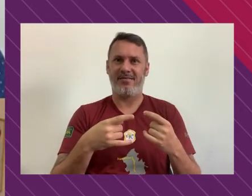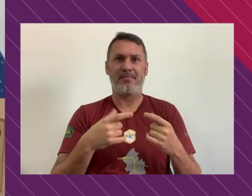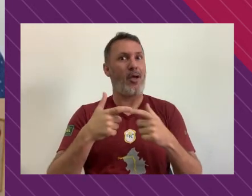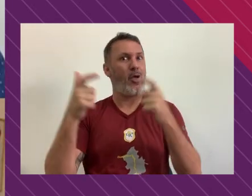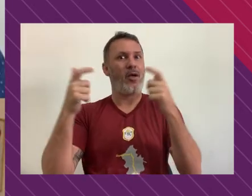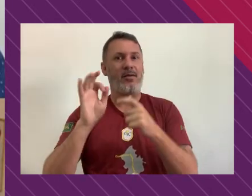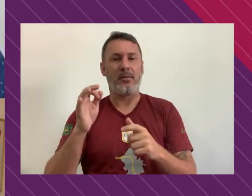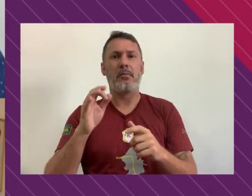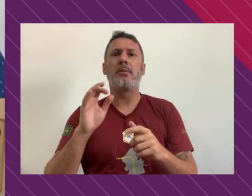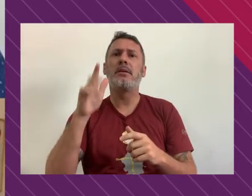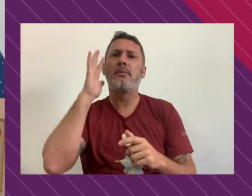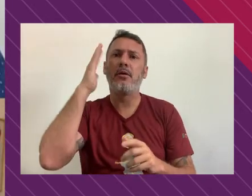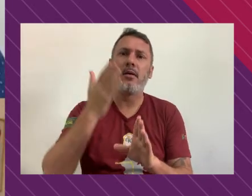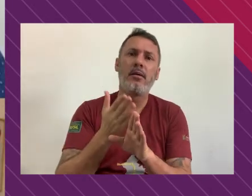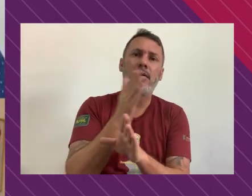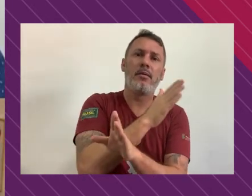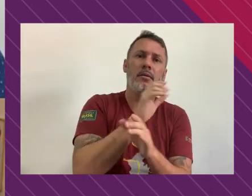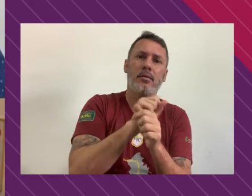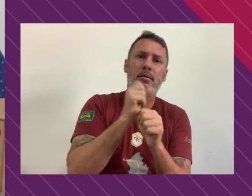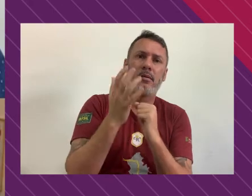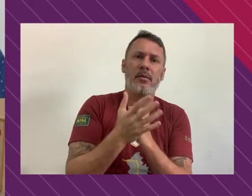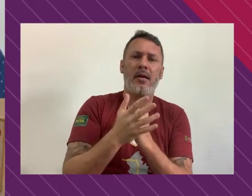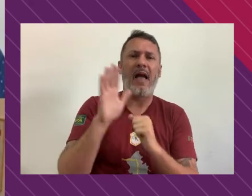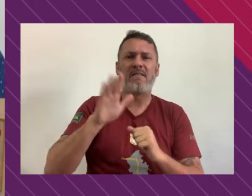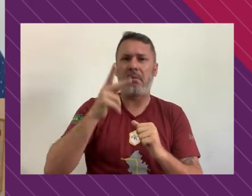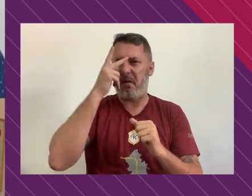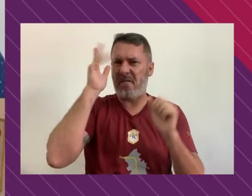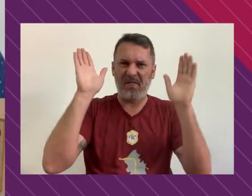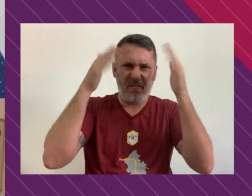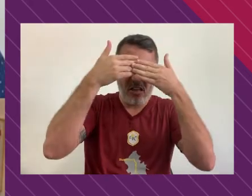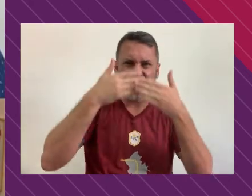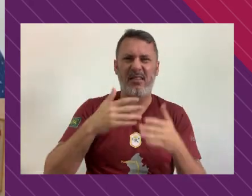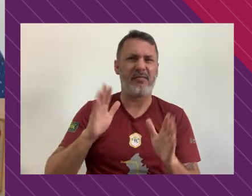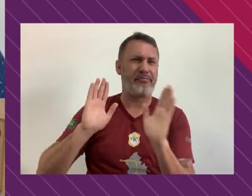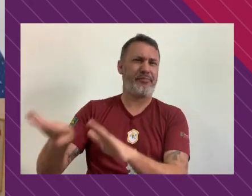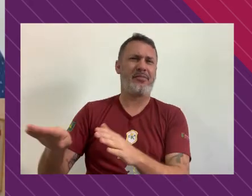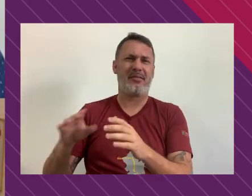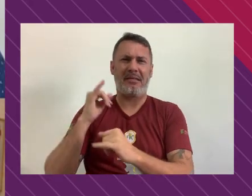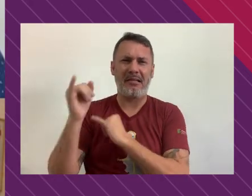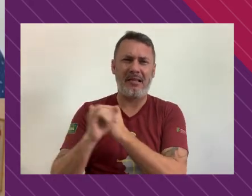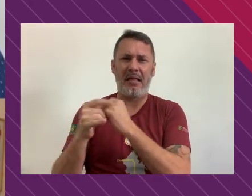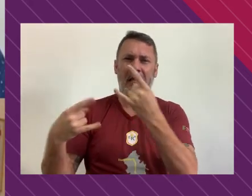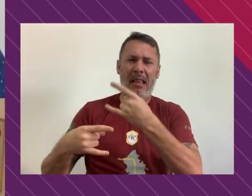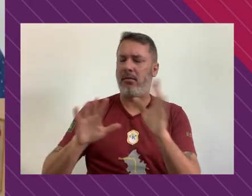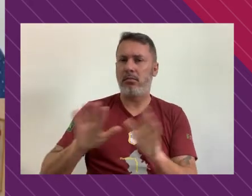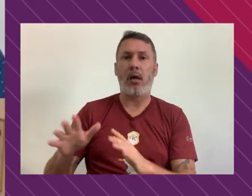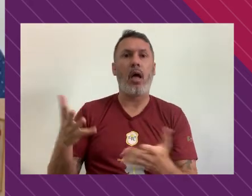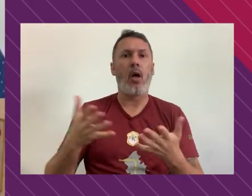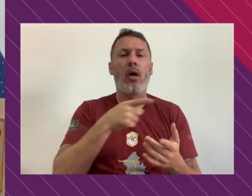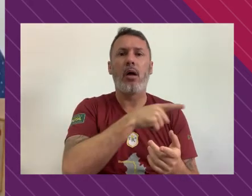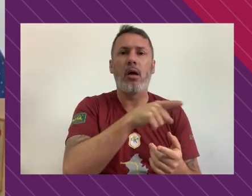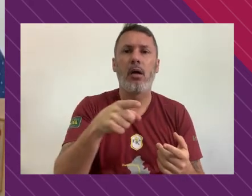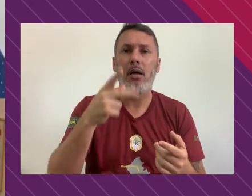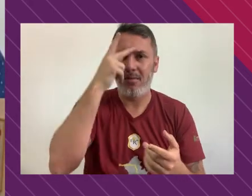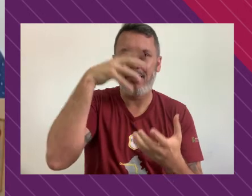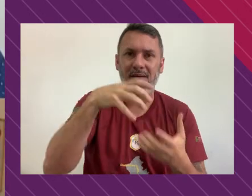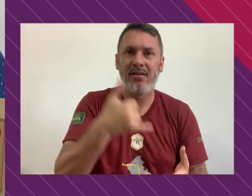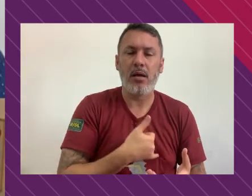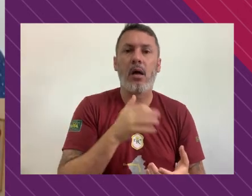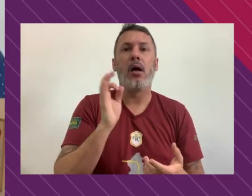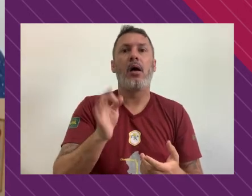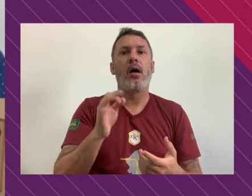mundo com um olhar de espacialidade. Eu não quero trabalhar como arquiteta, eu odeio trabalhar com com aqueles programas, com projeto, não é a